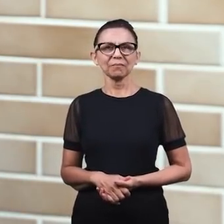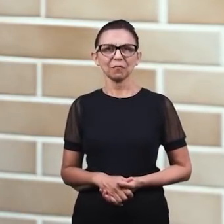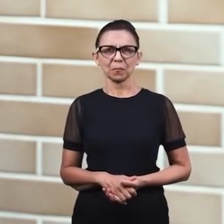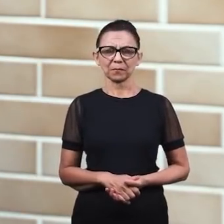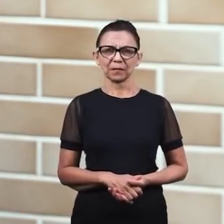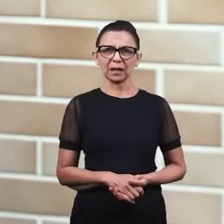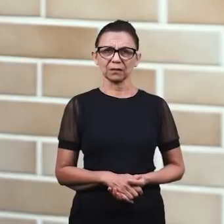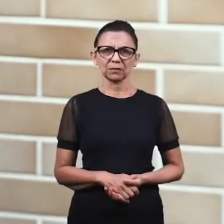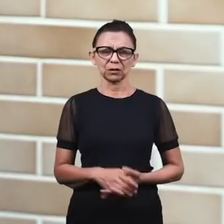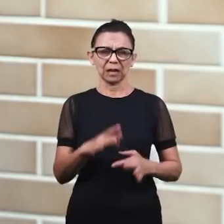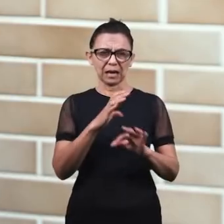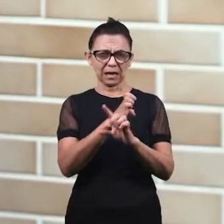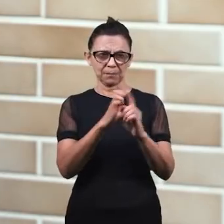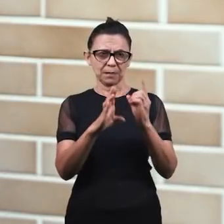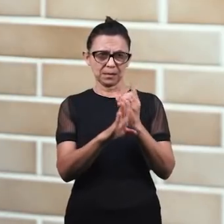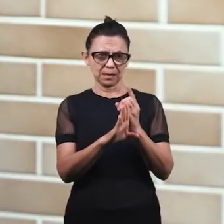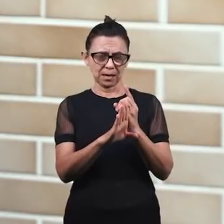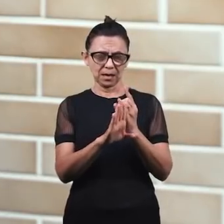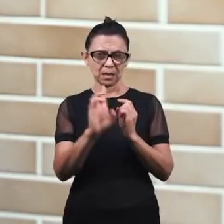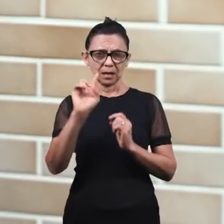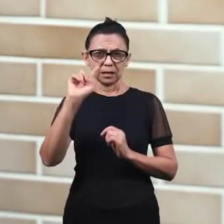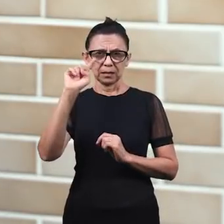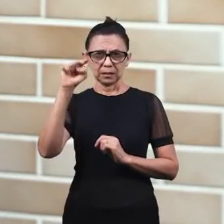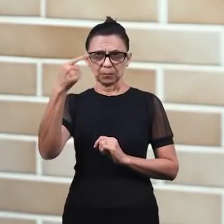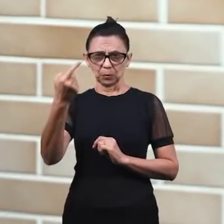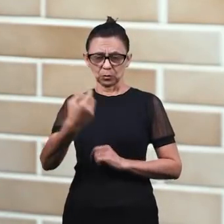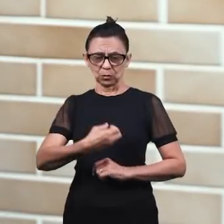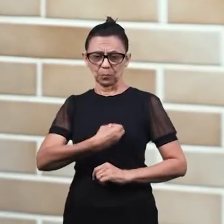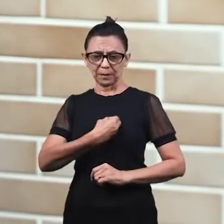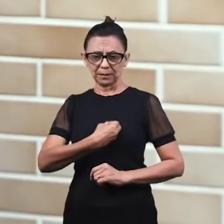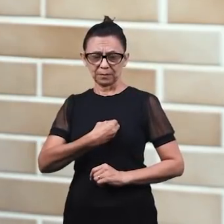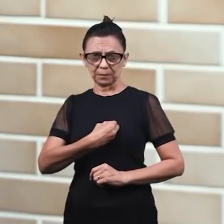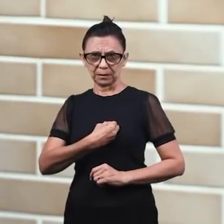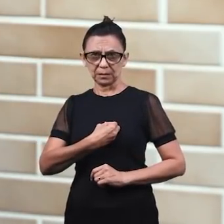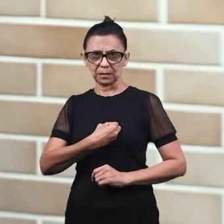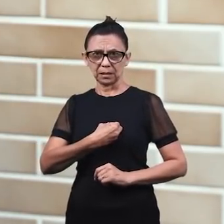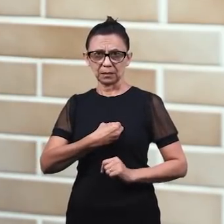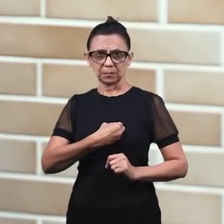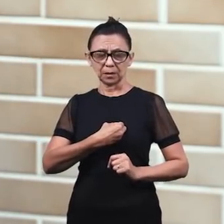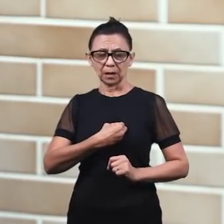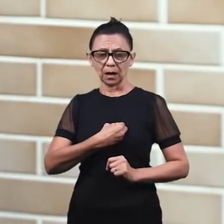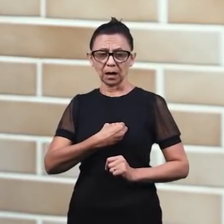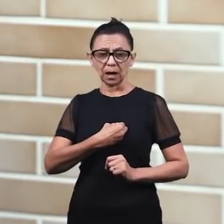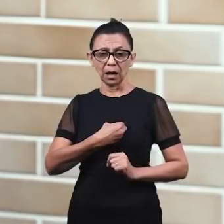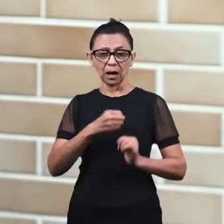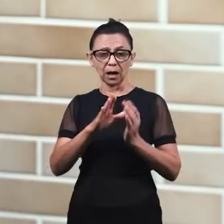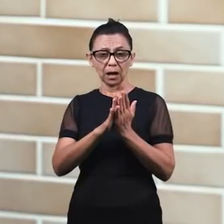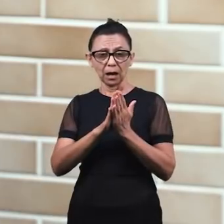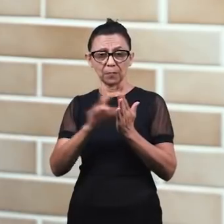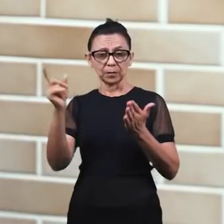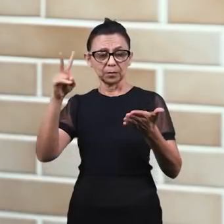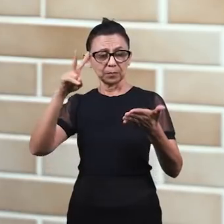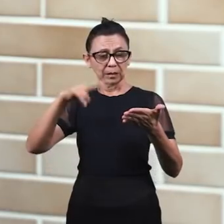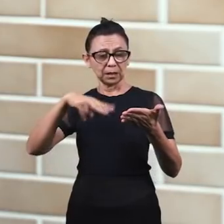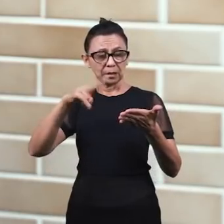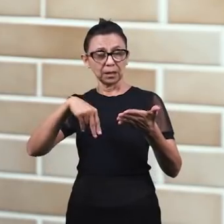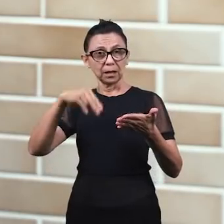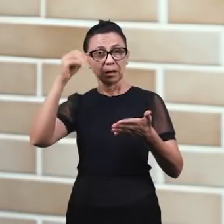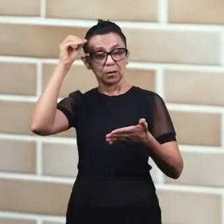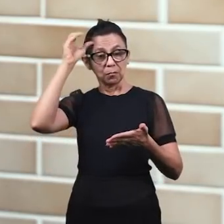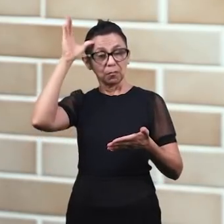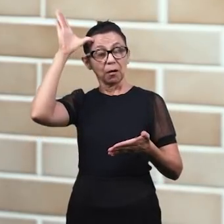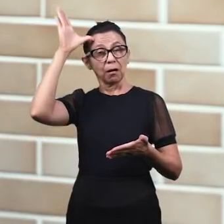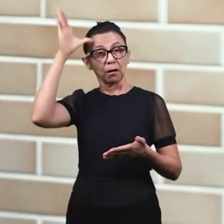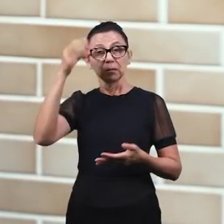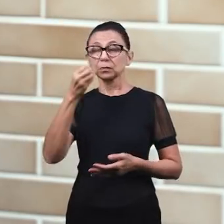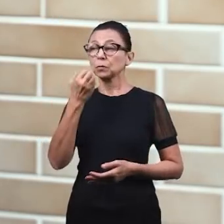depois da EBD eu passei a compreender melhor a palavra. Eu lia a Bíblia e não entendia, mas hoje, com as perguntas,